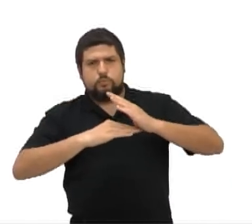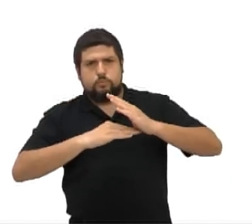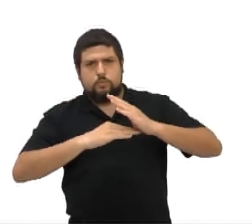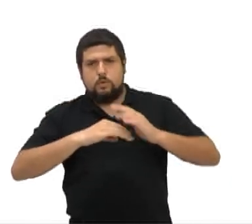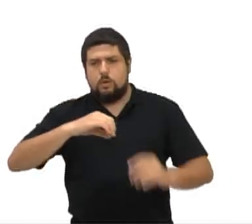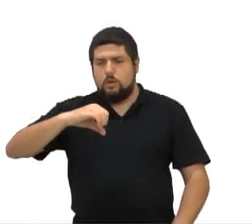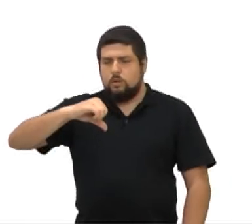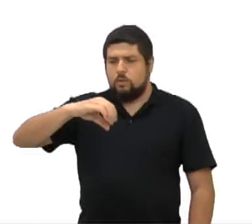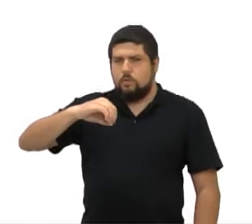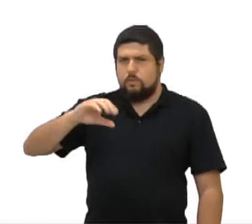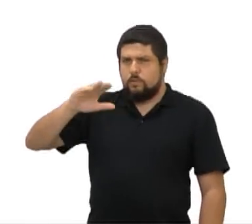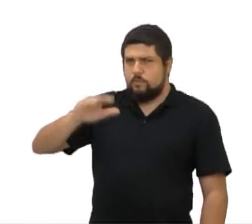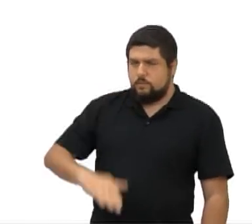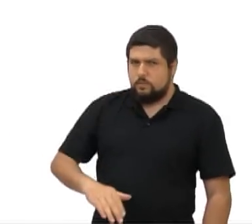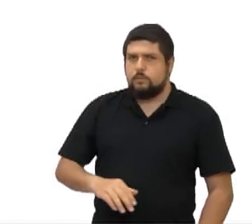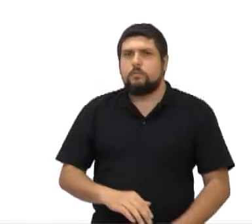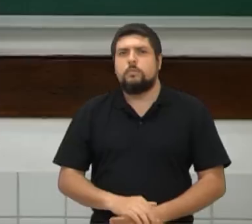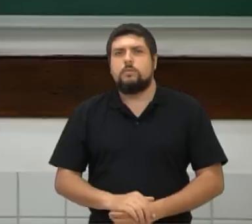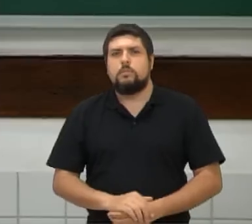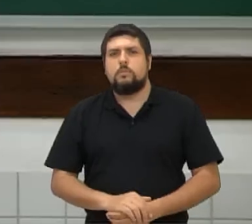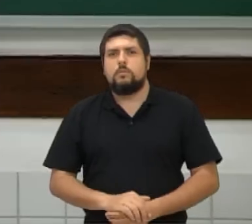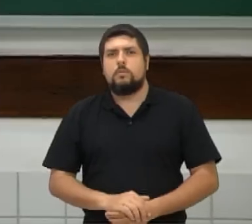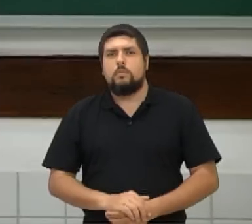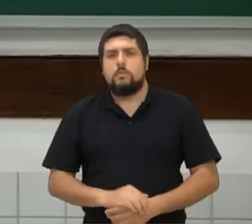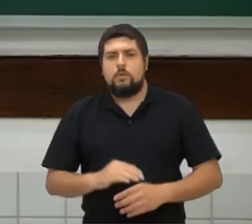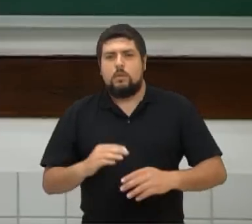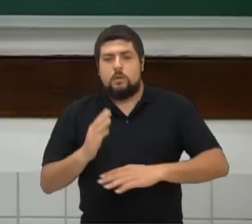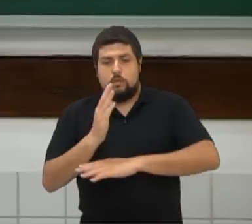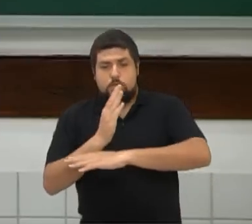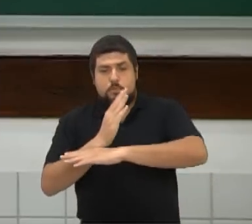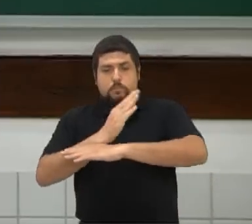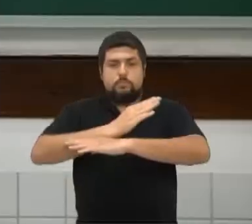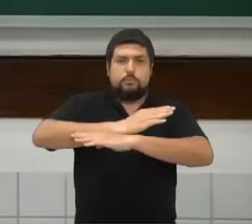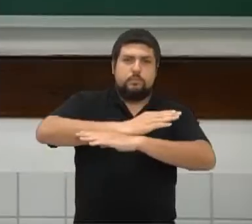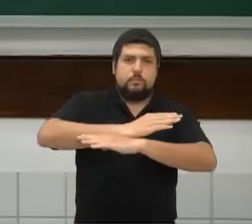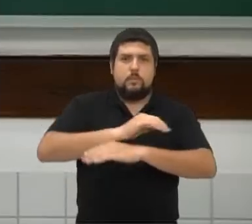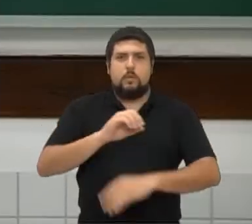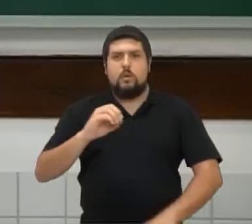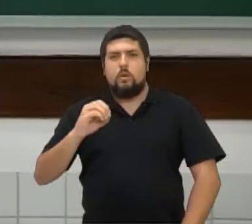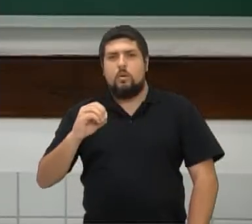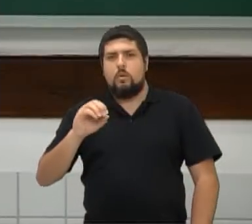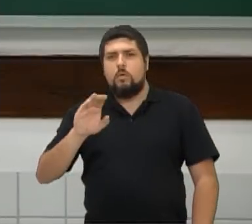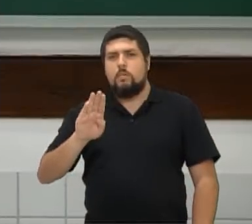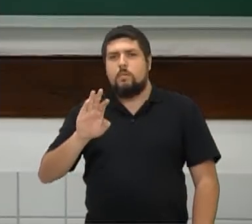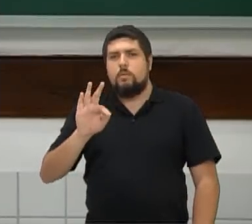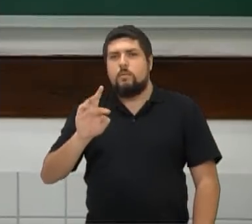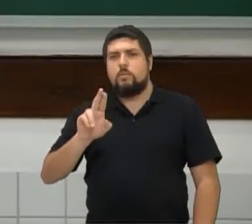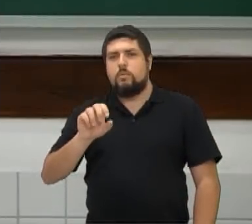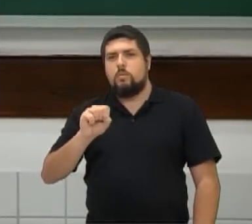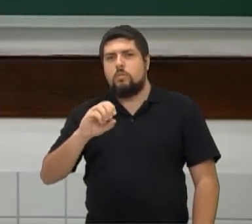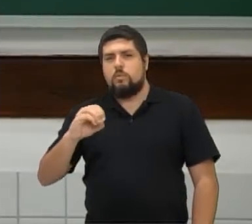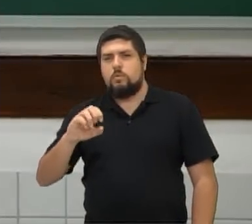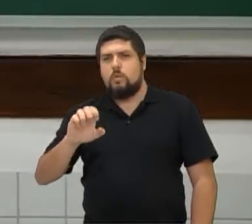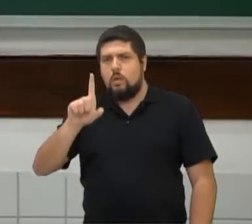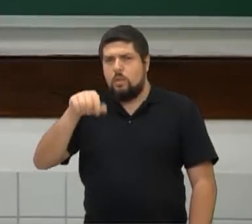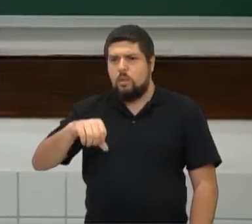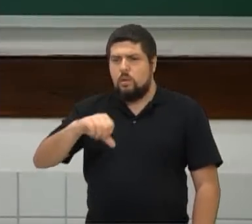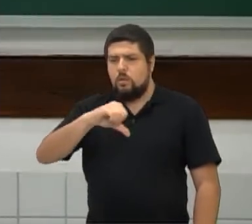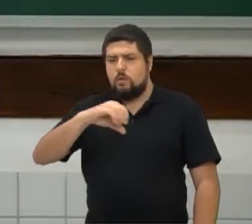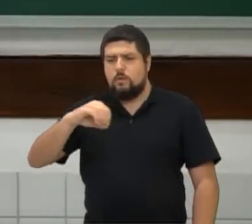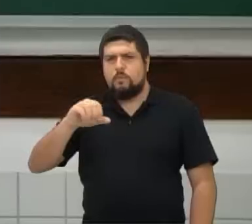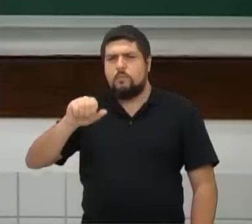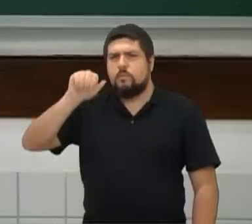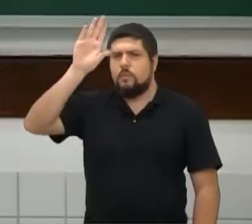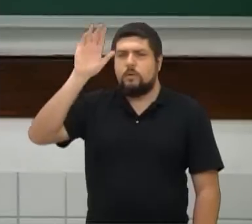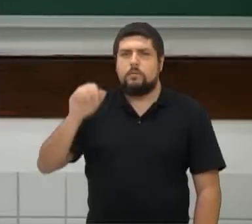obtuso é um ângulo maior que 90 graus, tá? Então, por exemplo, que seria um ângulo